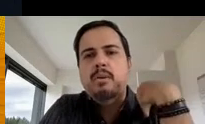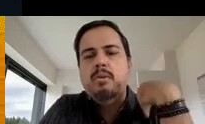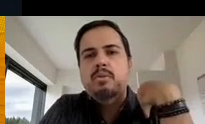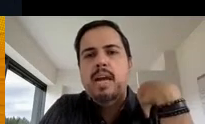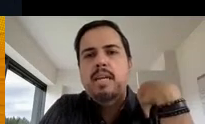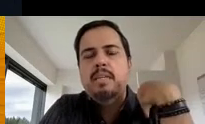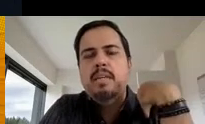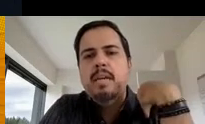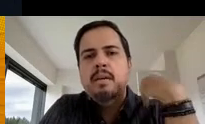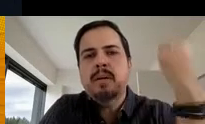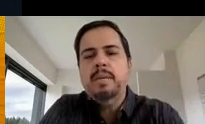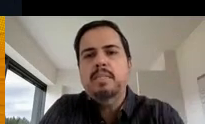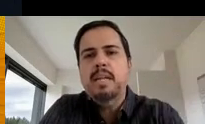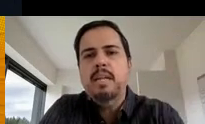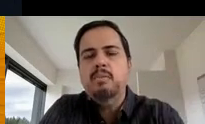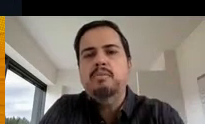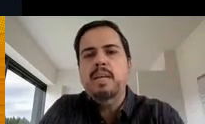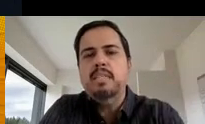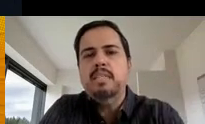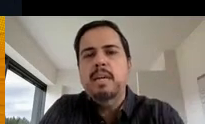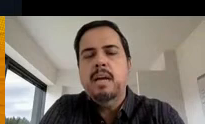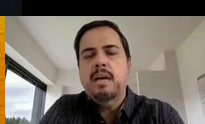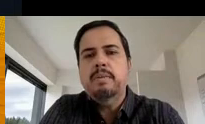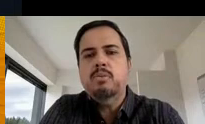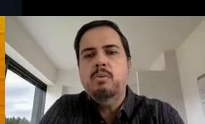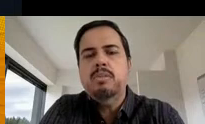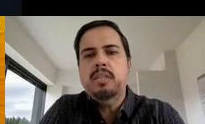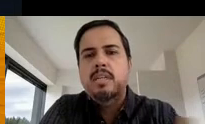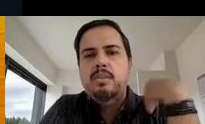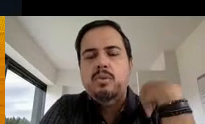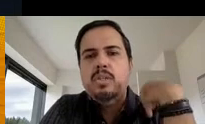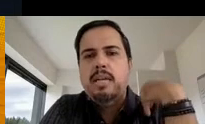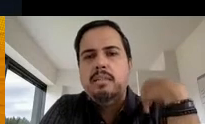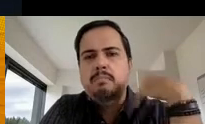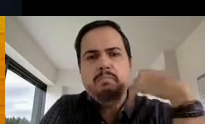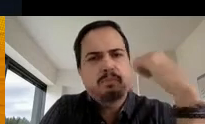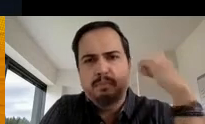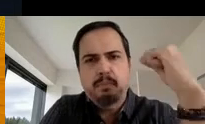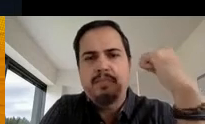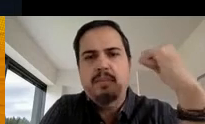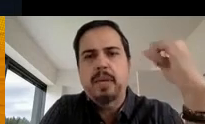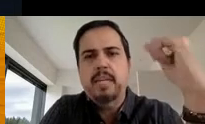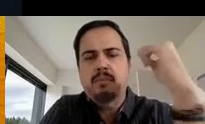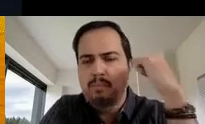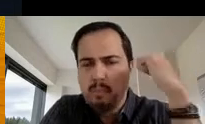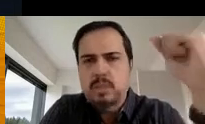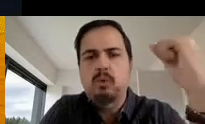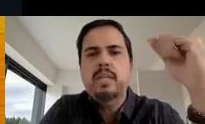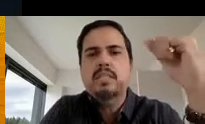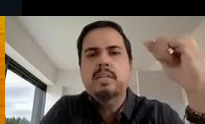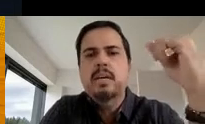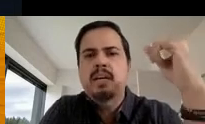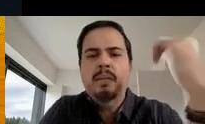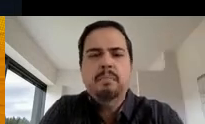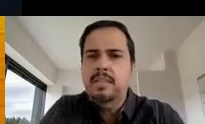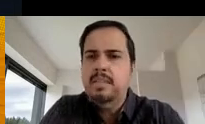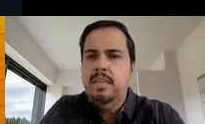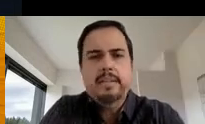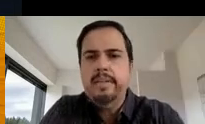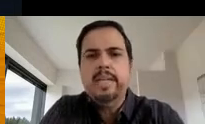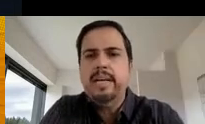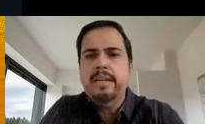pessoa compra muita coisa online, mas na empresa dela ela não vende. A pessoa usa as redes sociais bravamente, muita